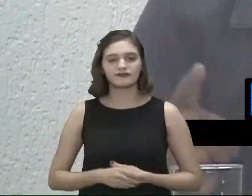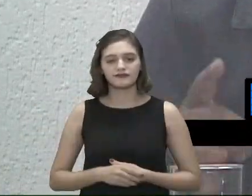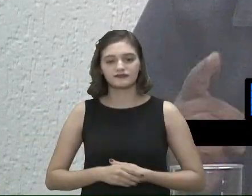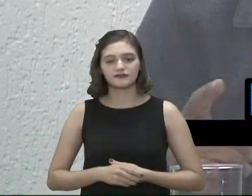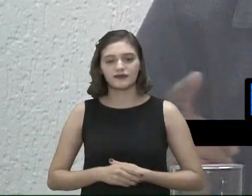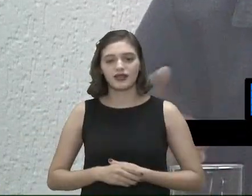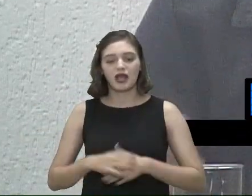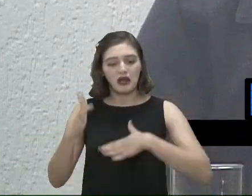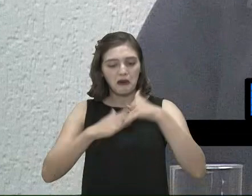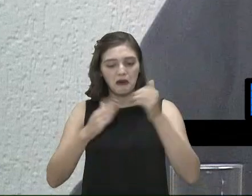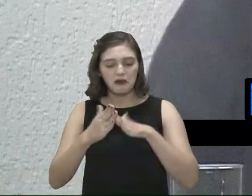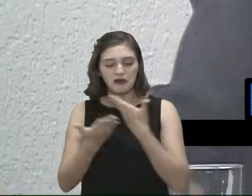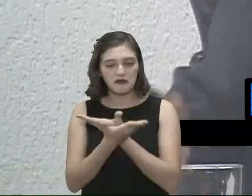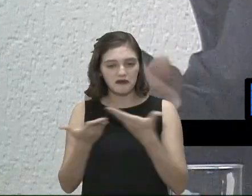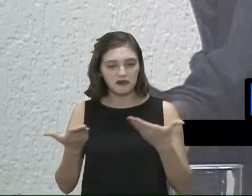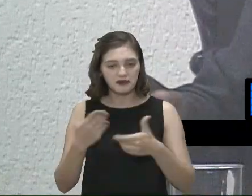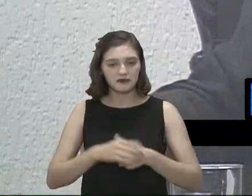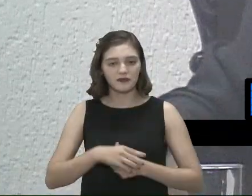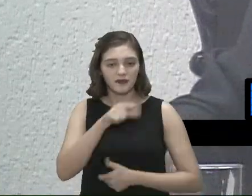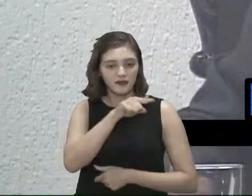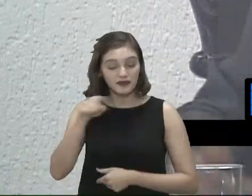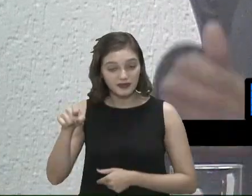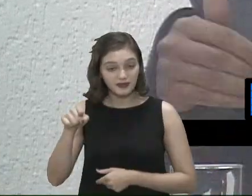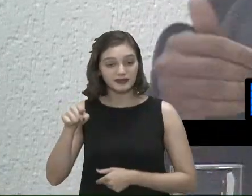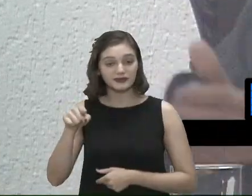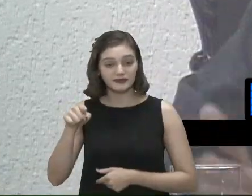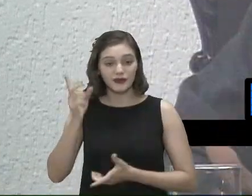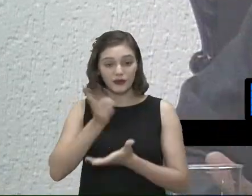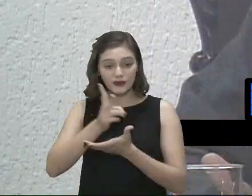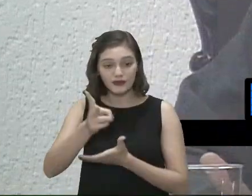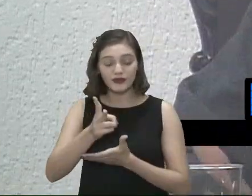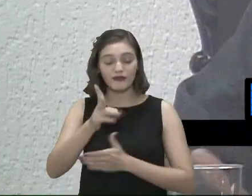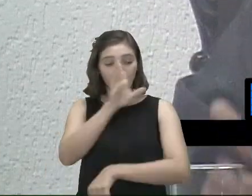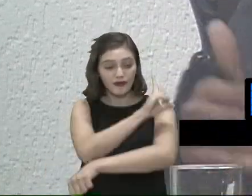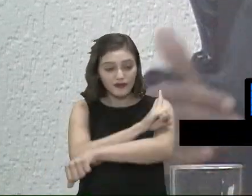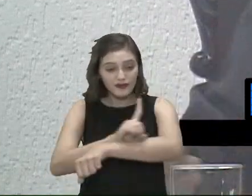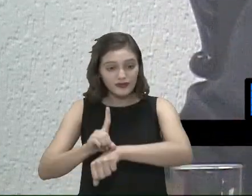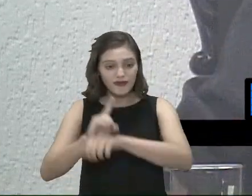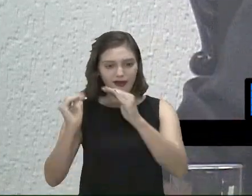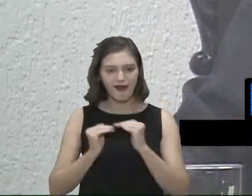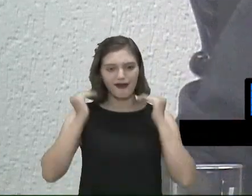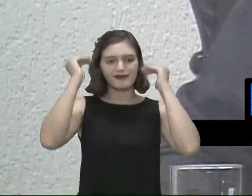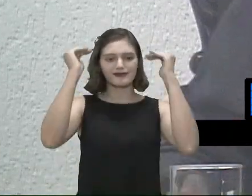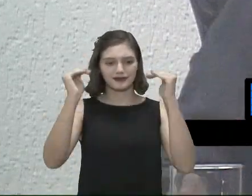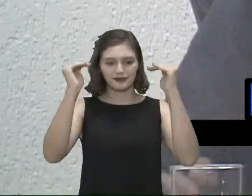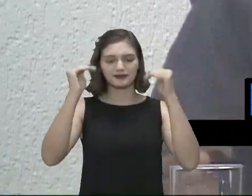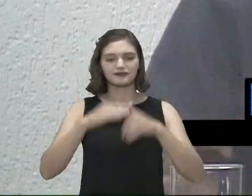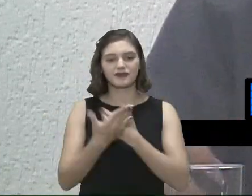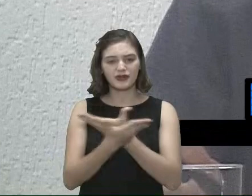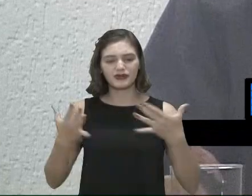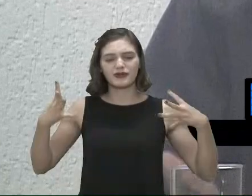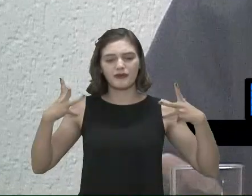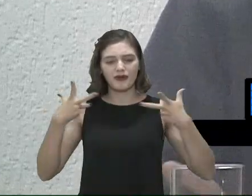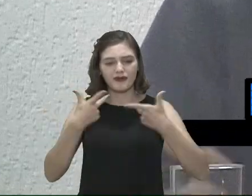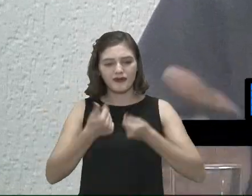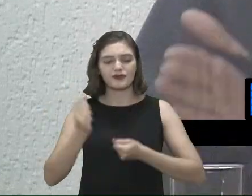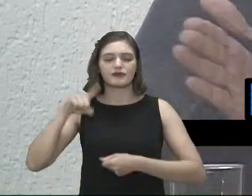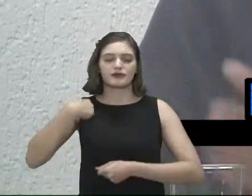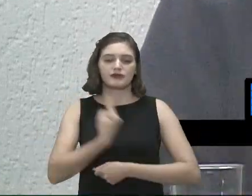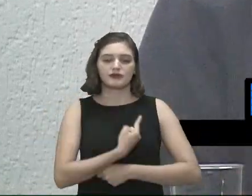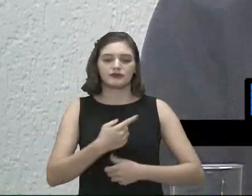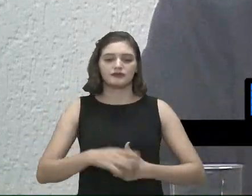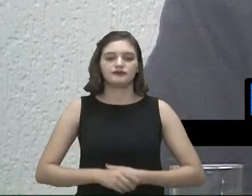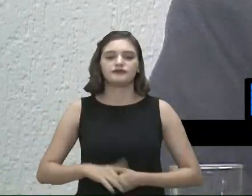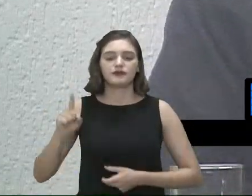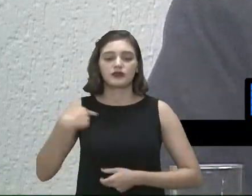despeito de qualquer coisa, Vocês mantiveram a dignidade acima do cargo, e isso é maravilhoso para nós. E